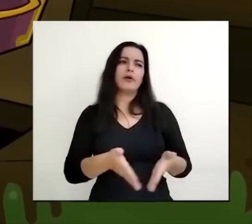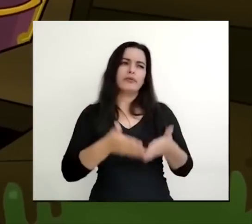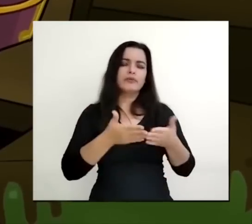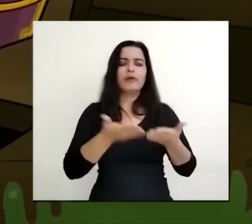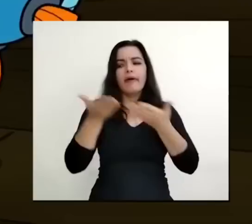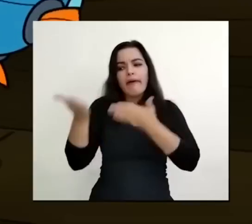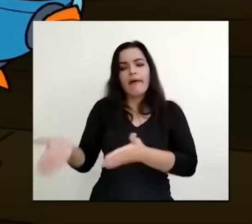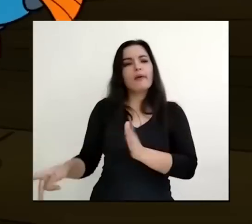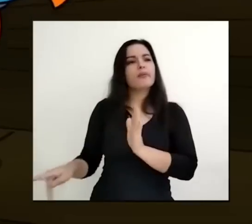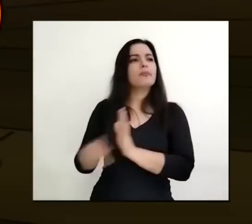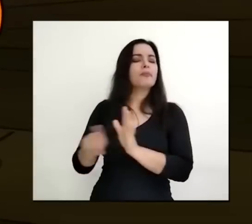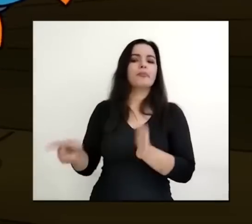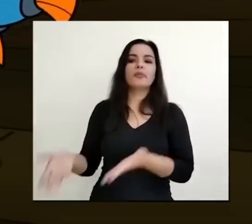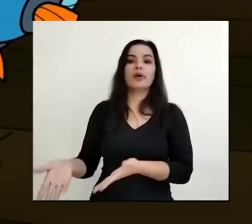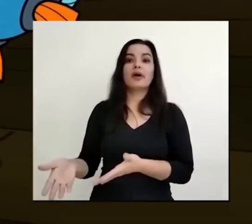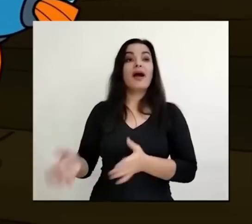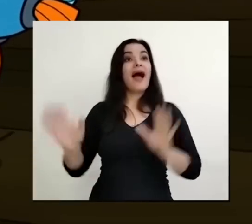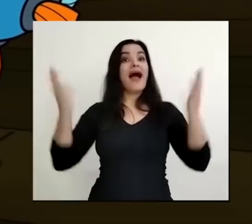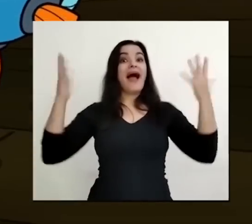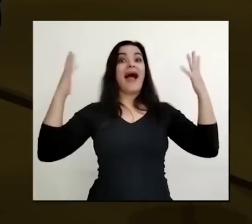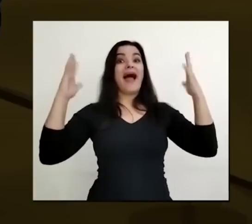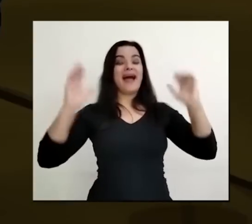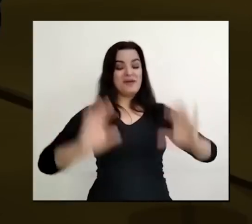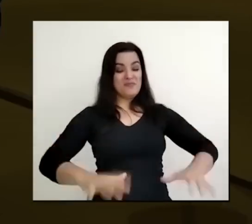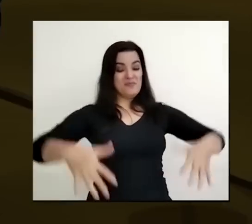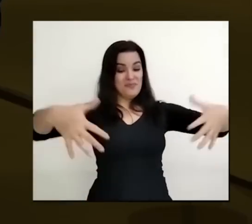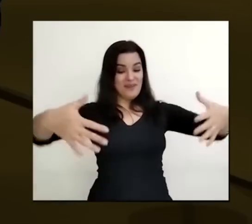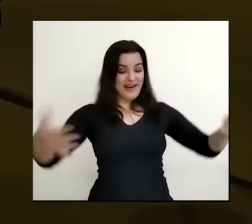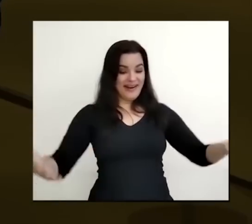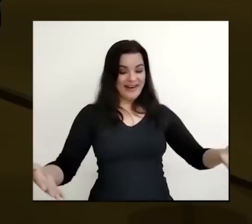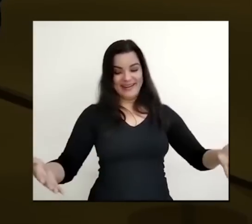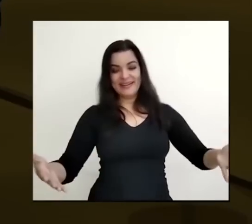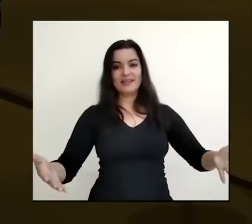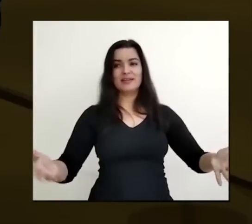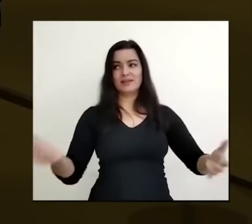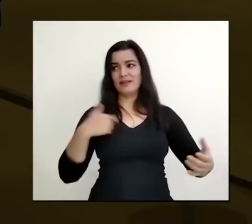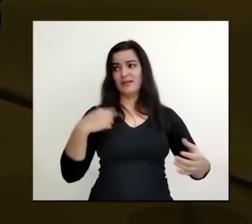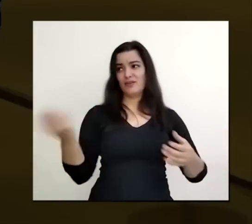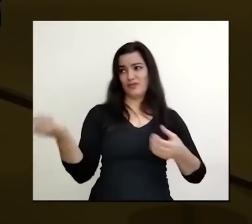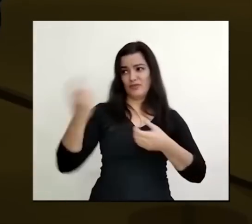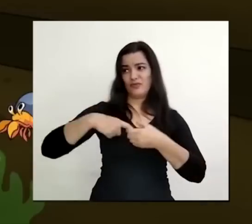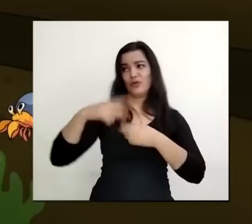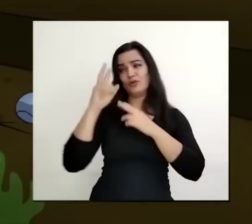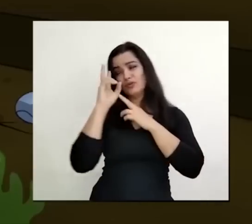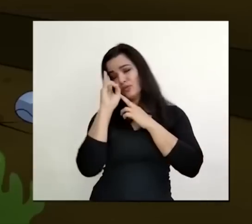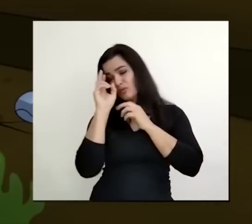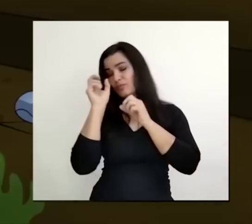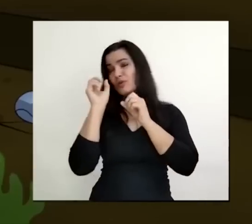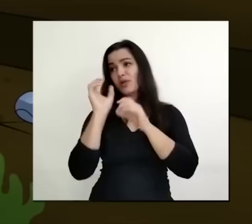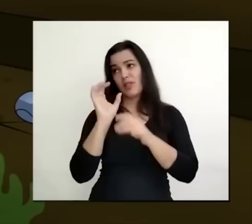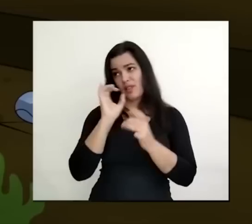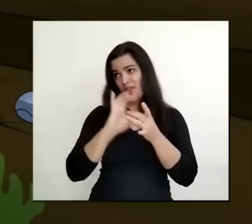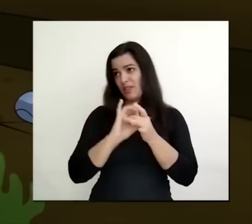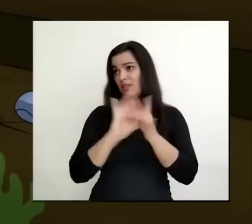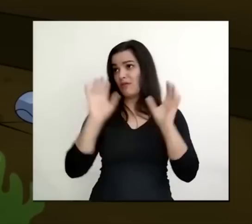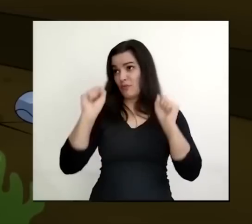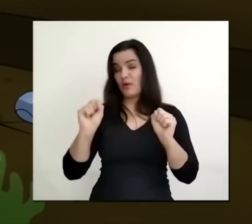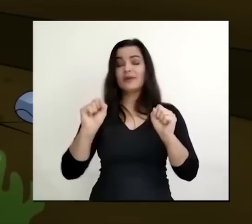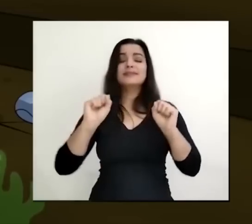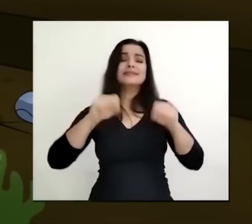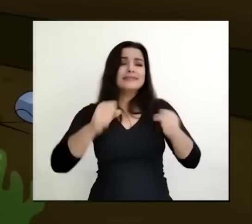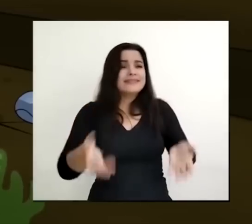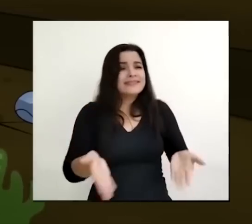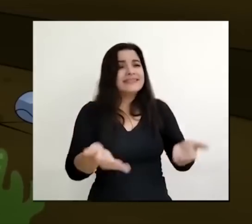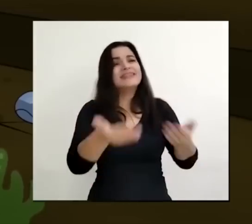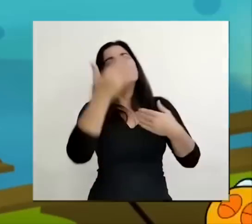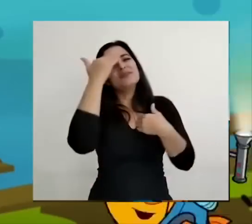aqui está! O baú! Agora será que eu posso voltar a dormir em paz? É claro que sim! Obrigada,